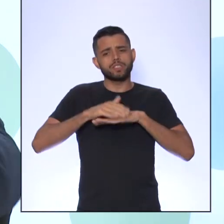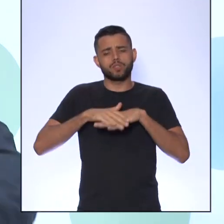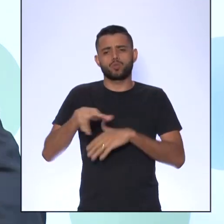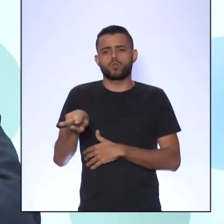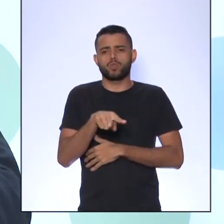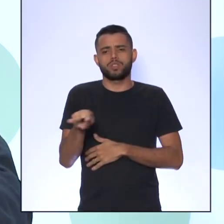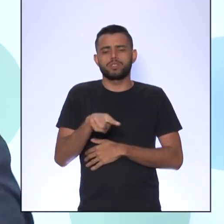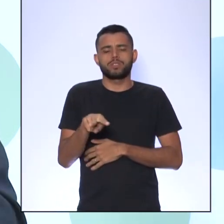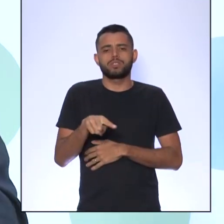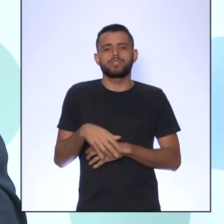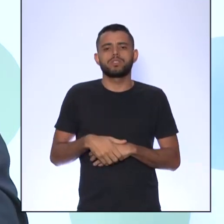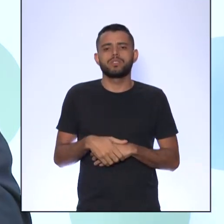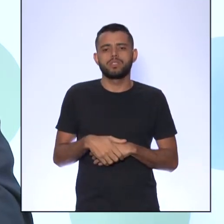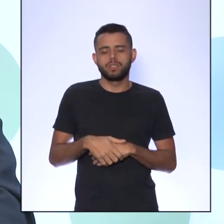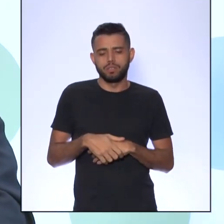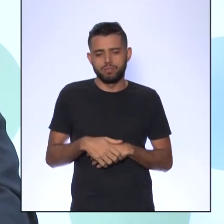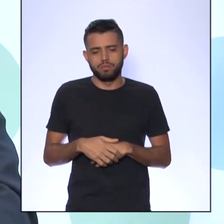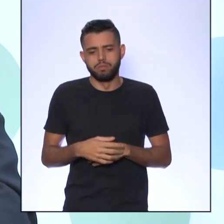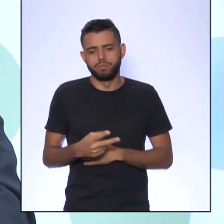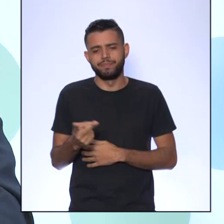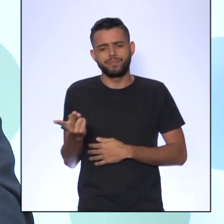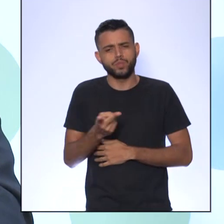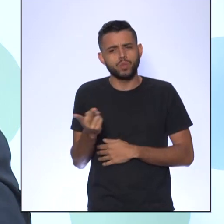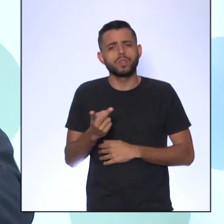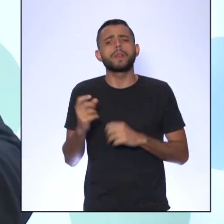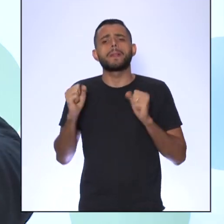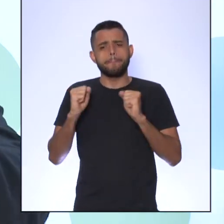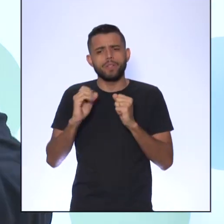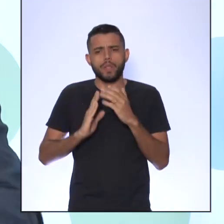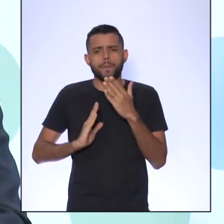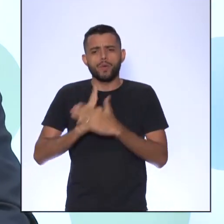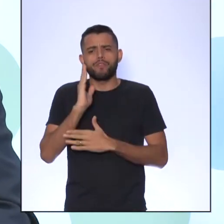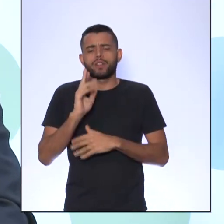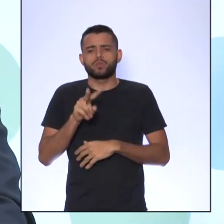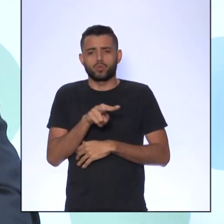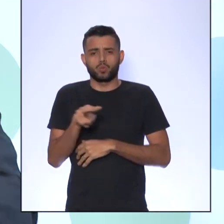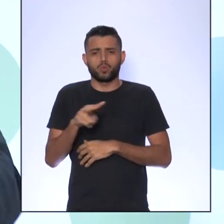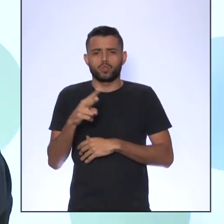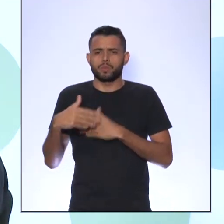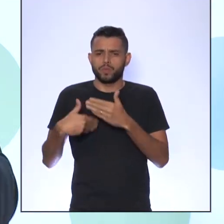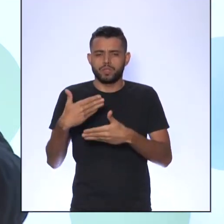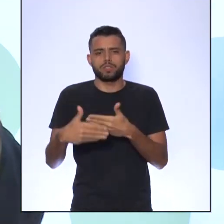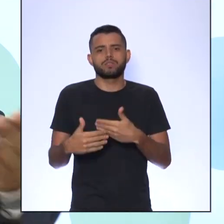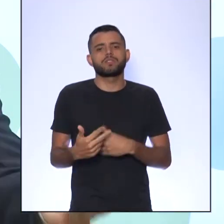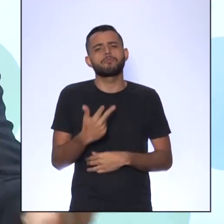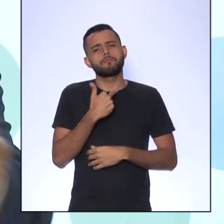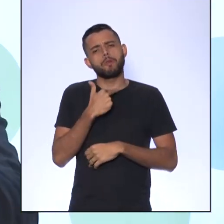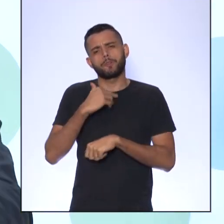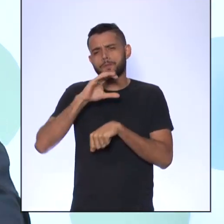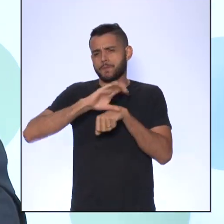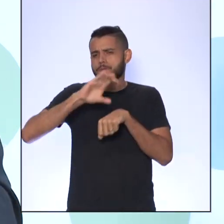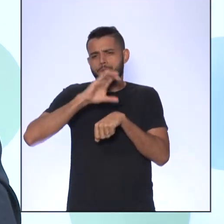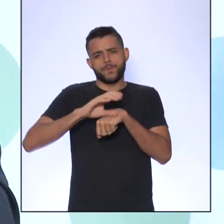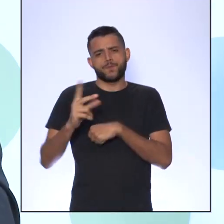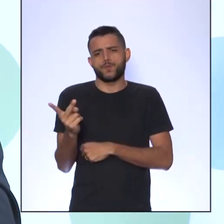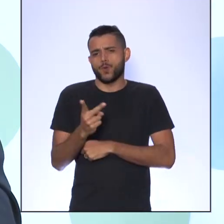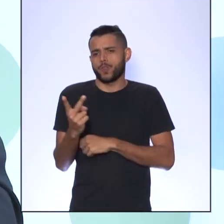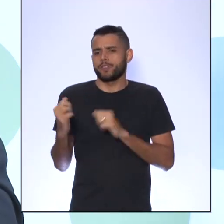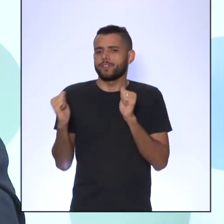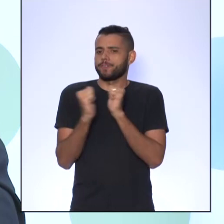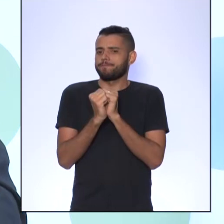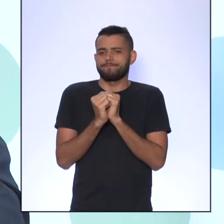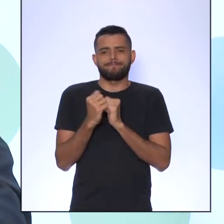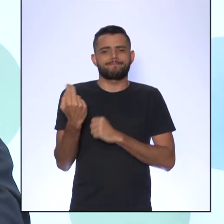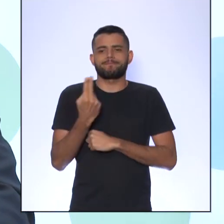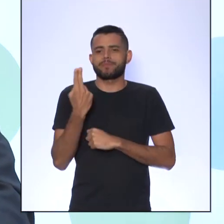realmente proficiente, dedicado, até mesmo pode ser aprovado pelos 2 processos. Só não pode cursar os 2 cursos, porque isso, né,